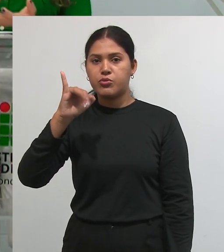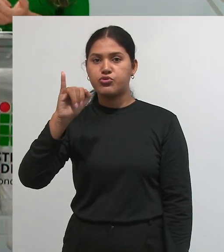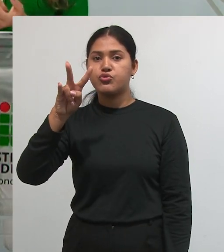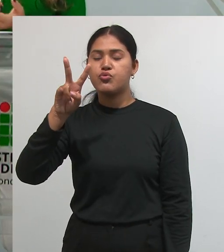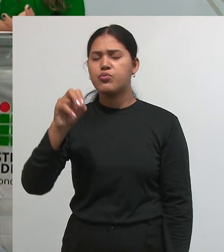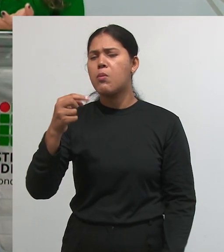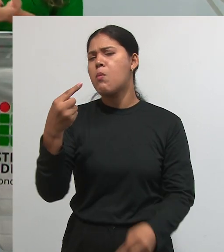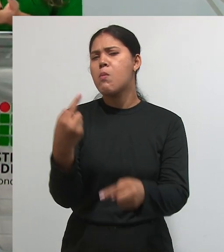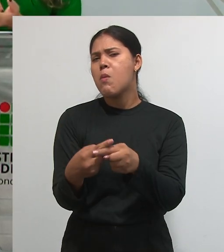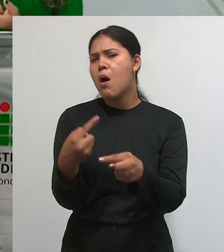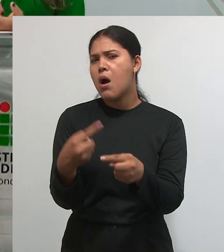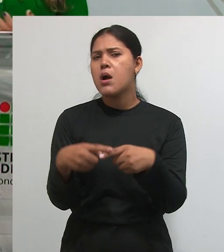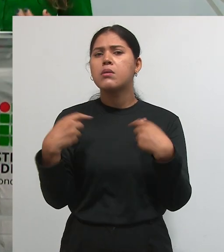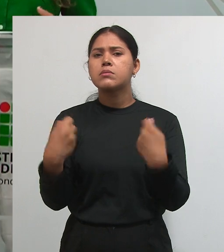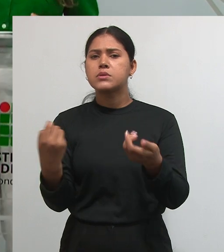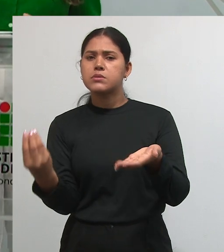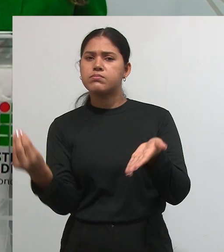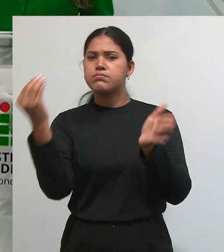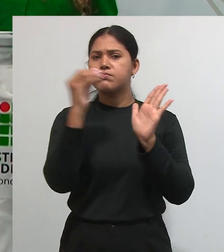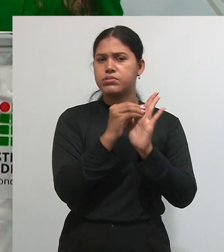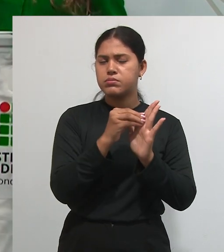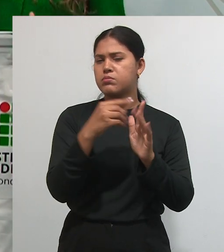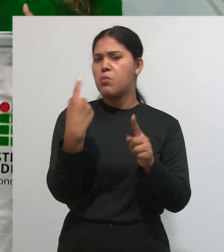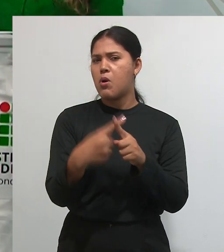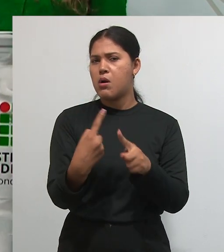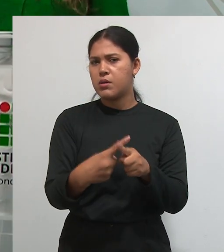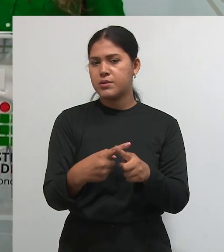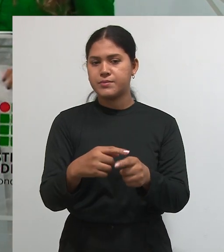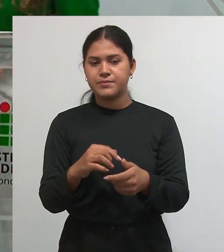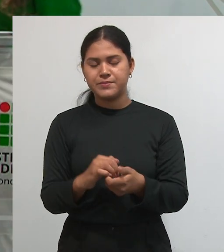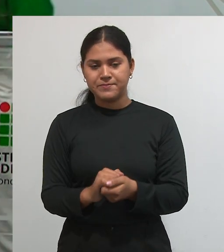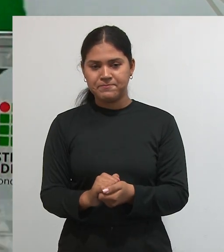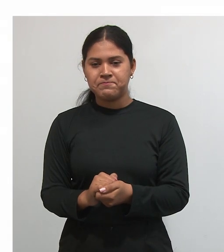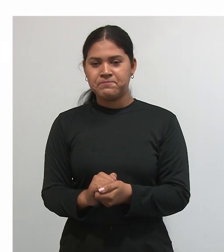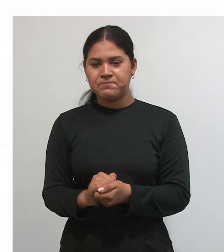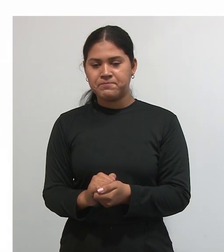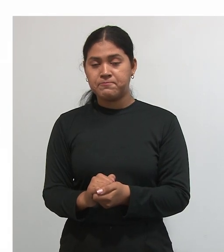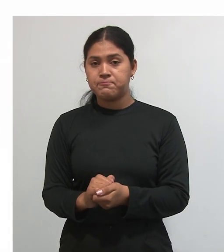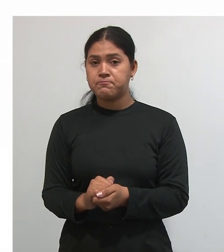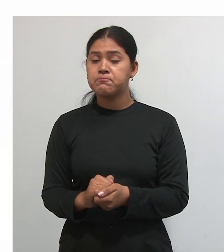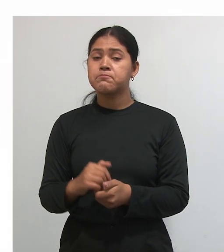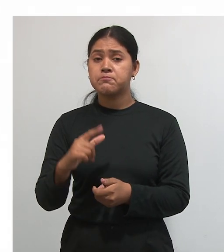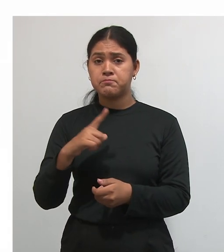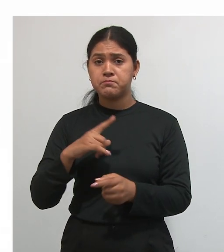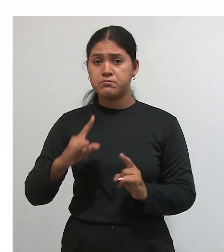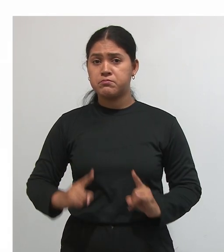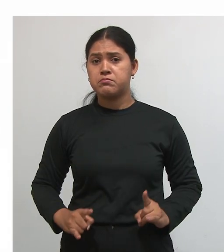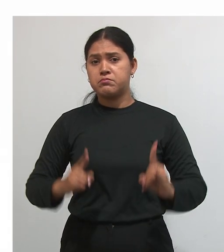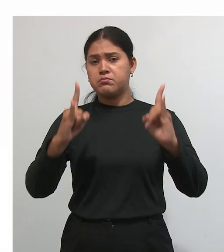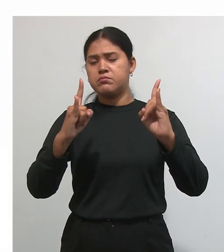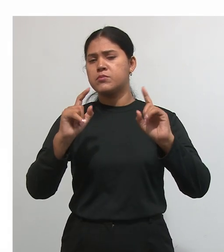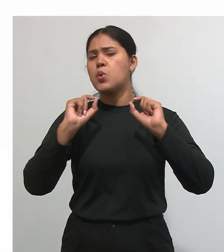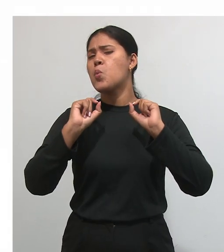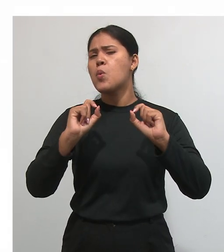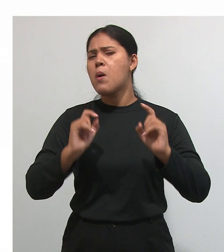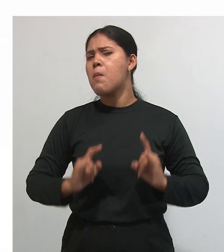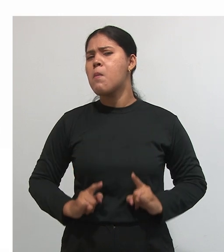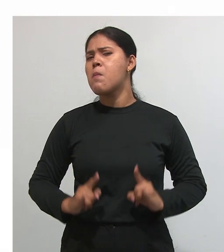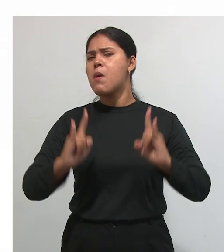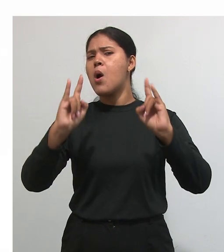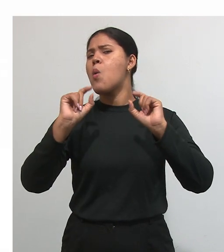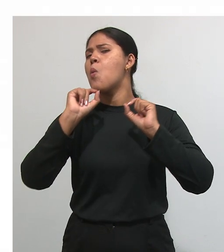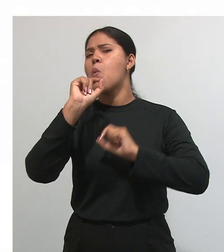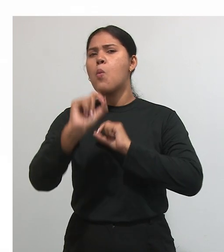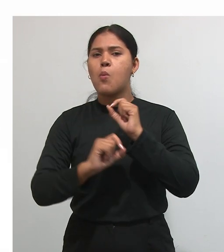do porquê ele tem que ser depreciado. Vamos ver aqui. Aqui, ó, são bens que não podem ser... O que seriam os